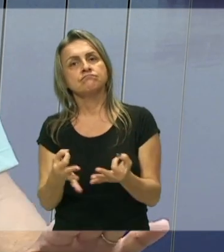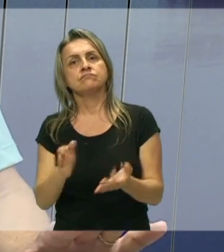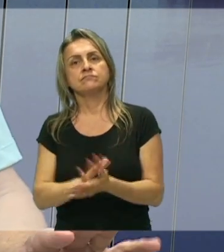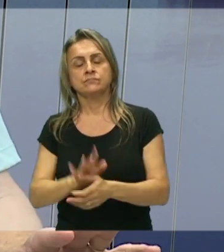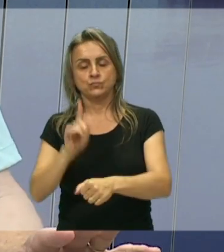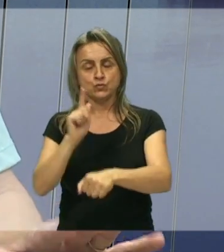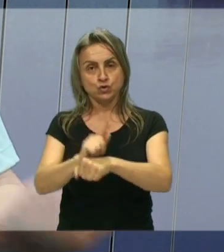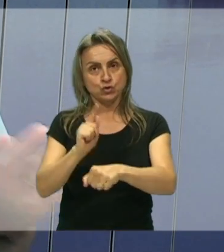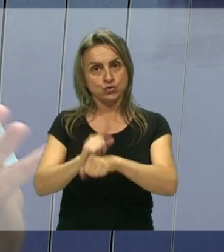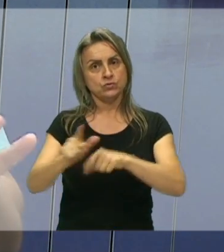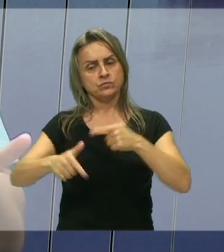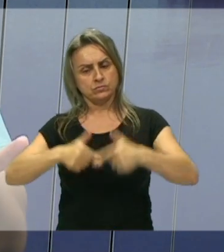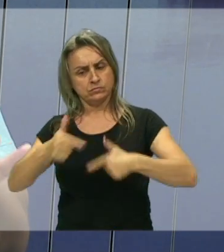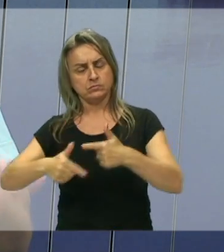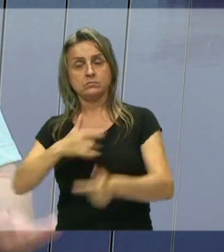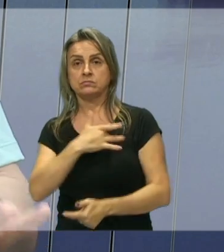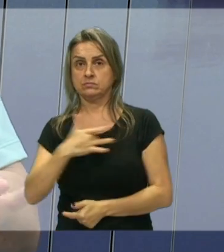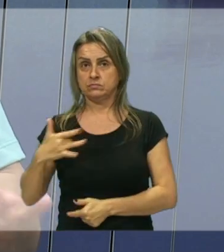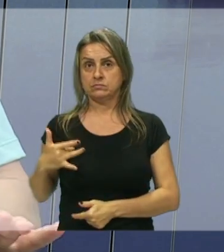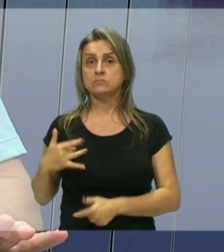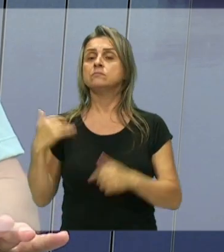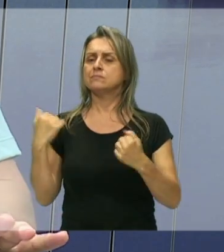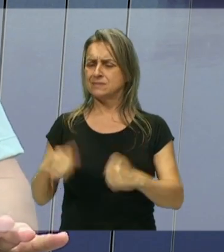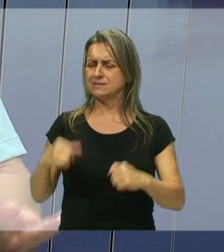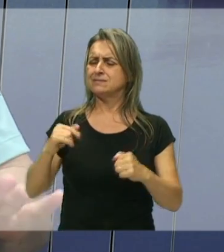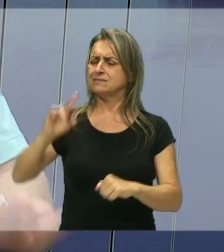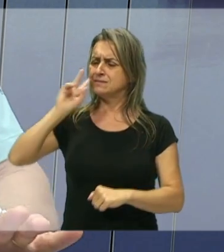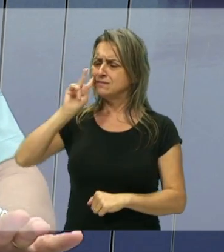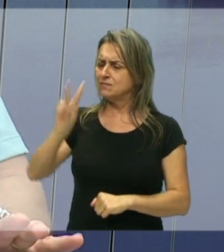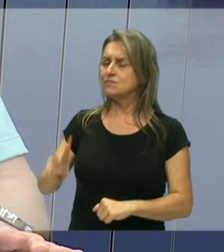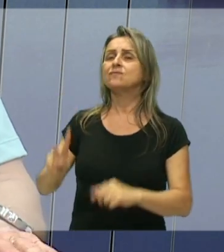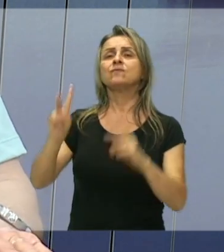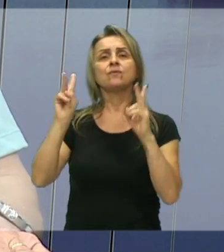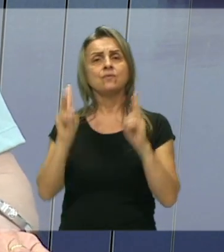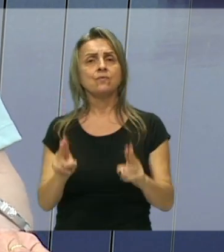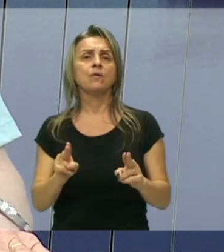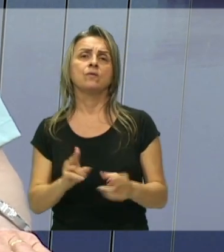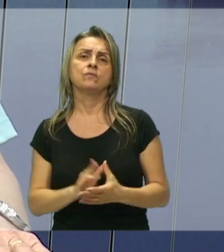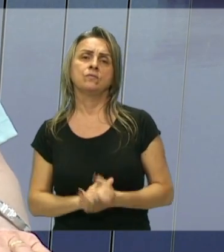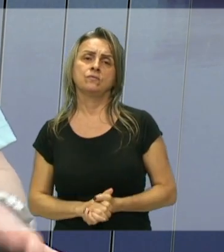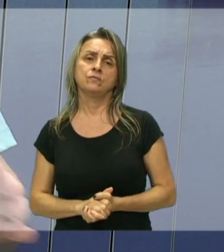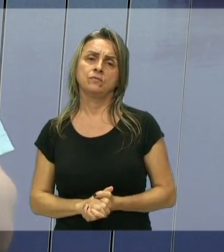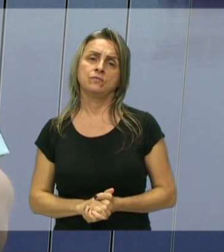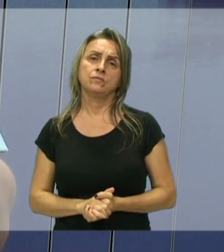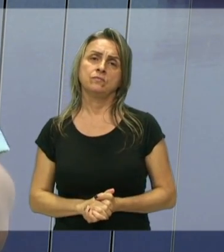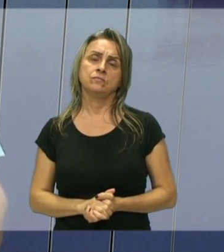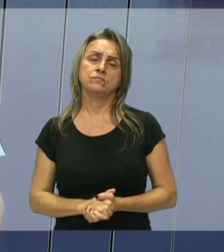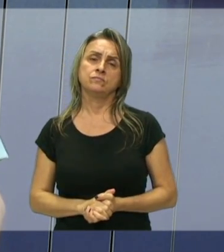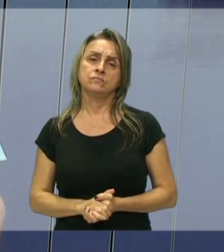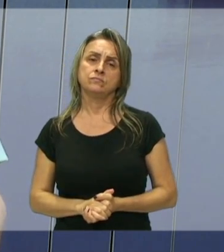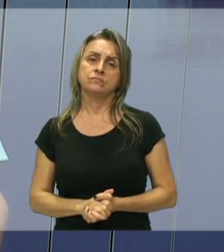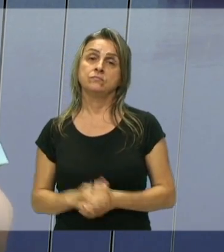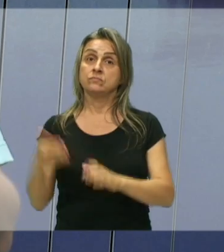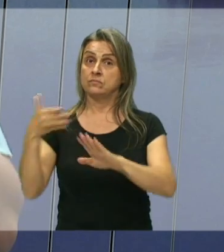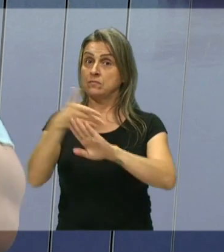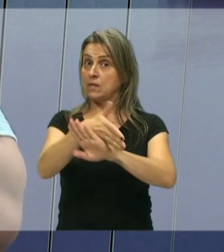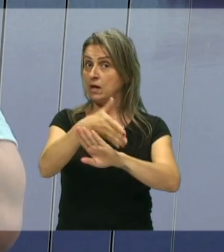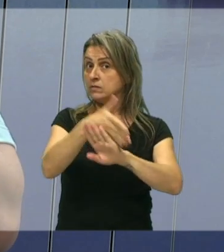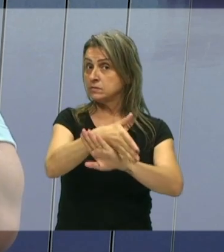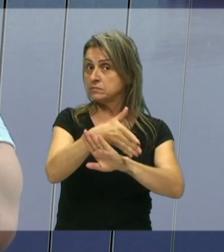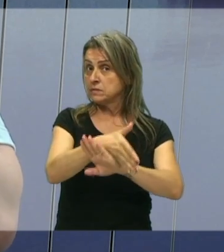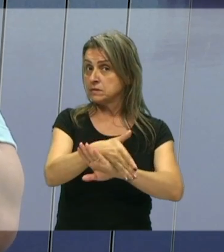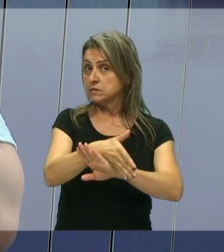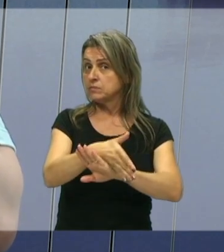gestão do serviço de saúde, ela tem que ser vista em cima, como você falou, da participação, ou seja,